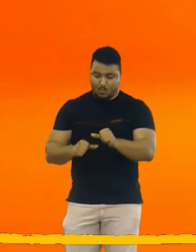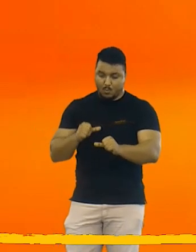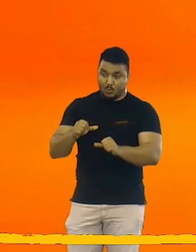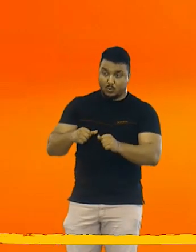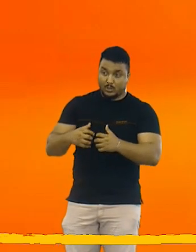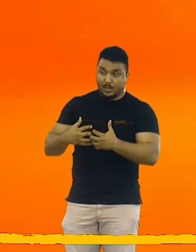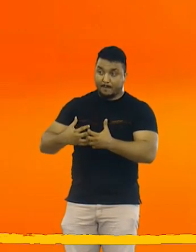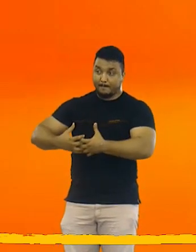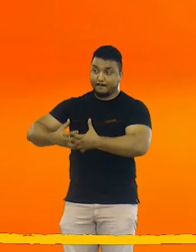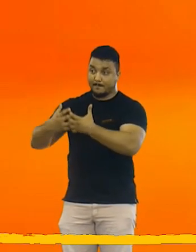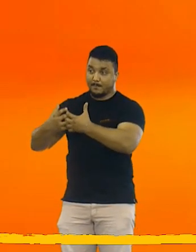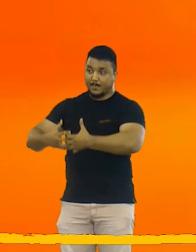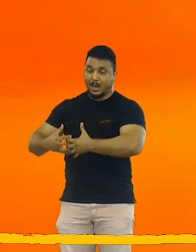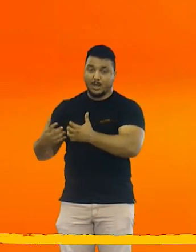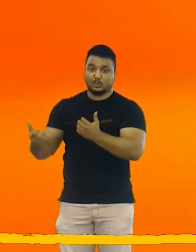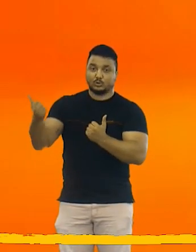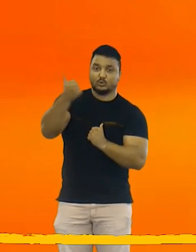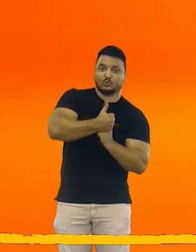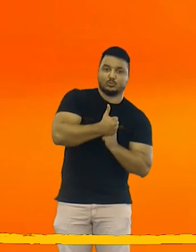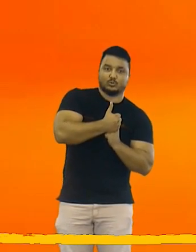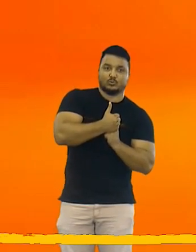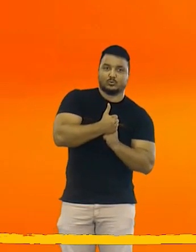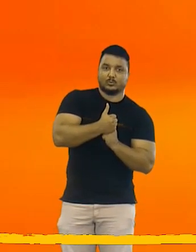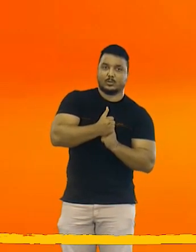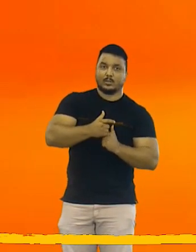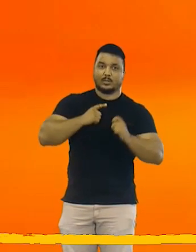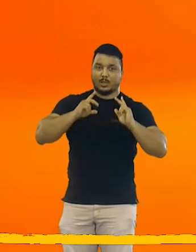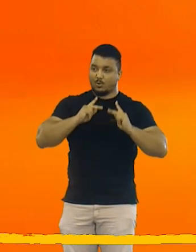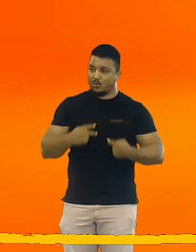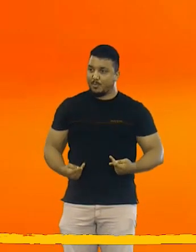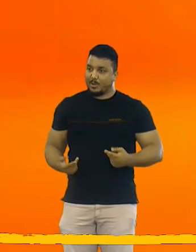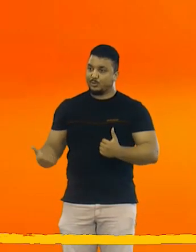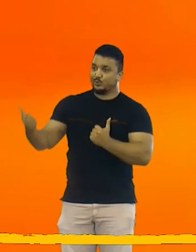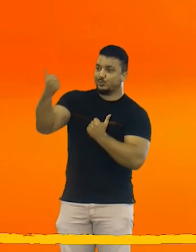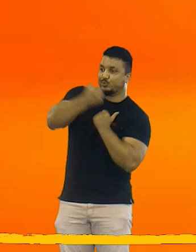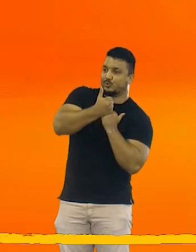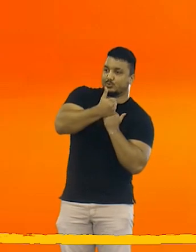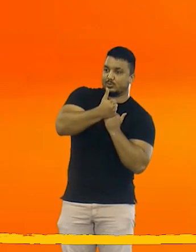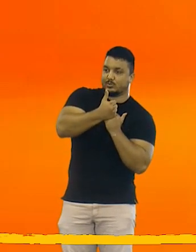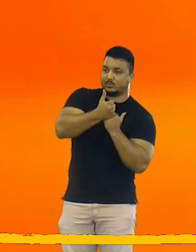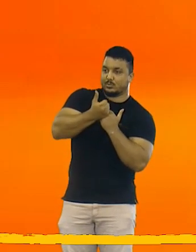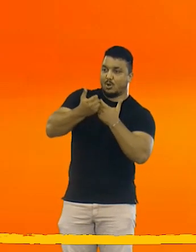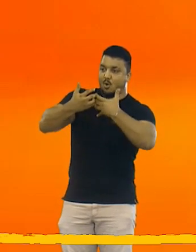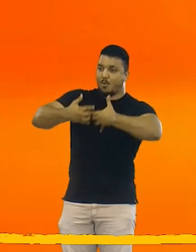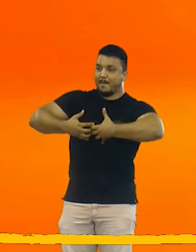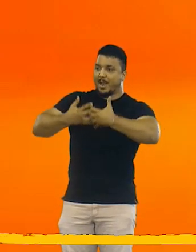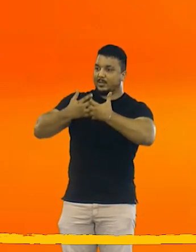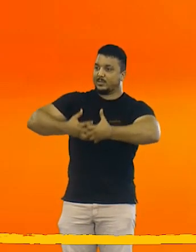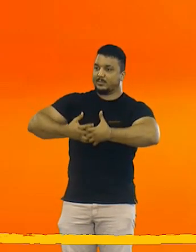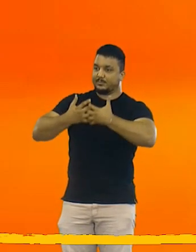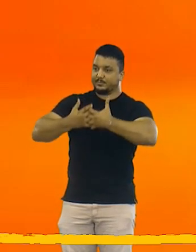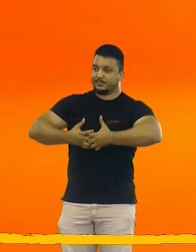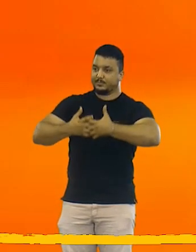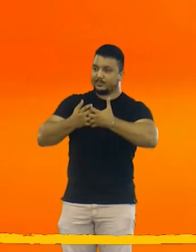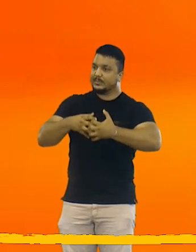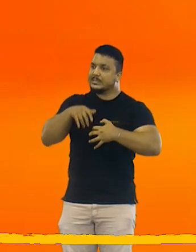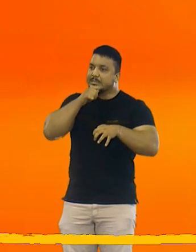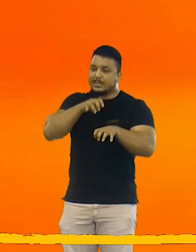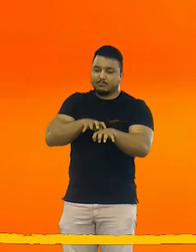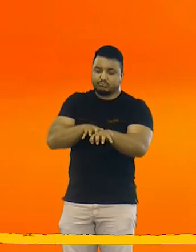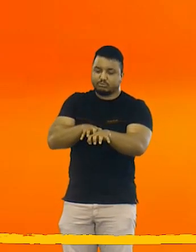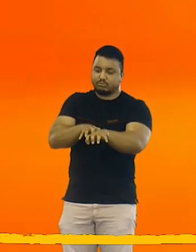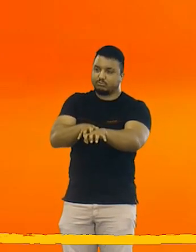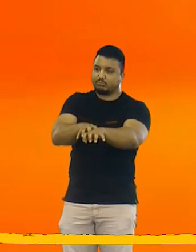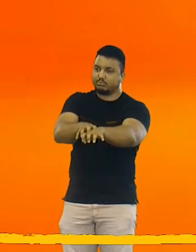máquina substitui o homem. Anote aí, desemprego estrutural, substituição do homem pela máquina.